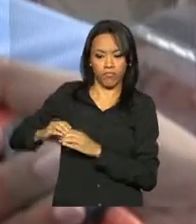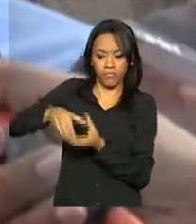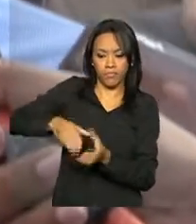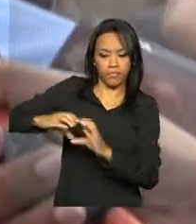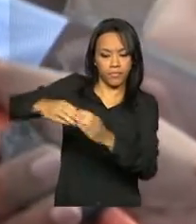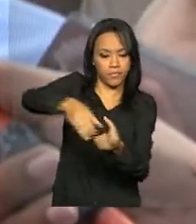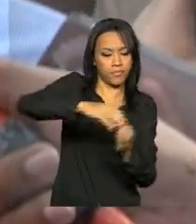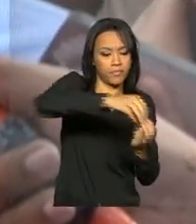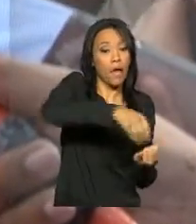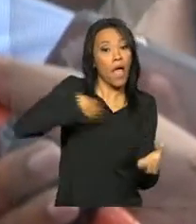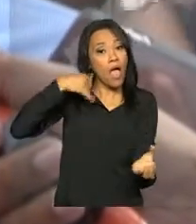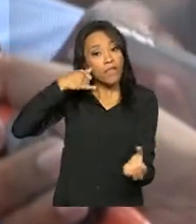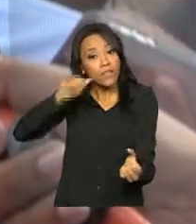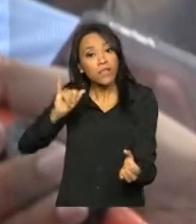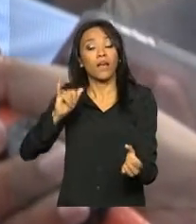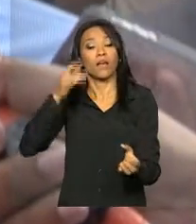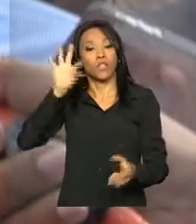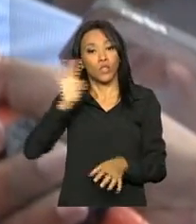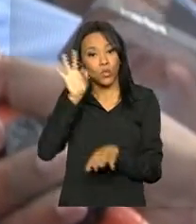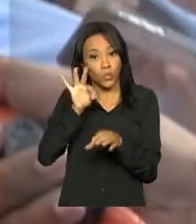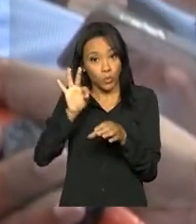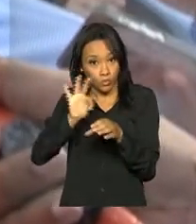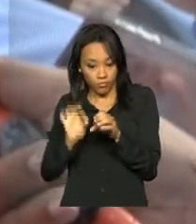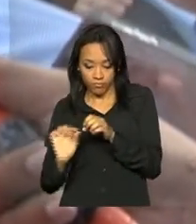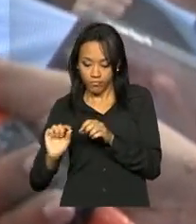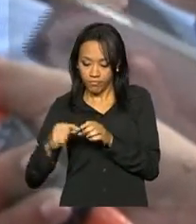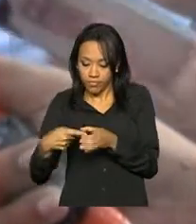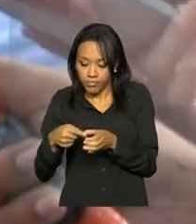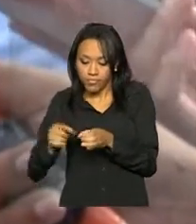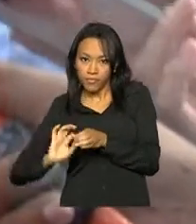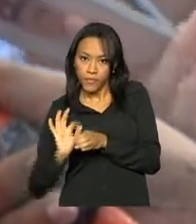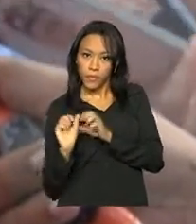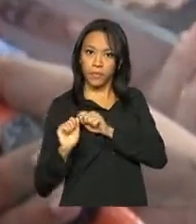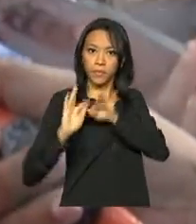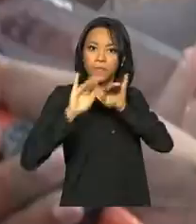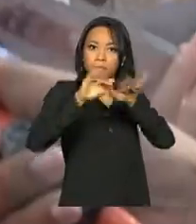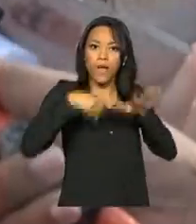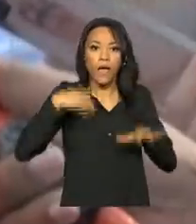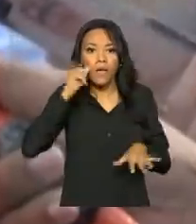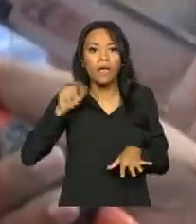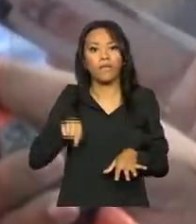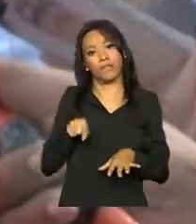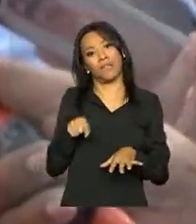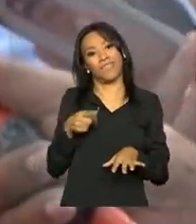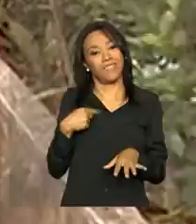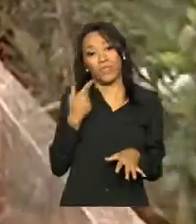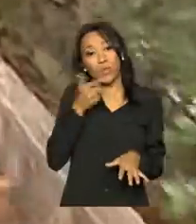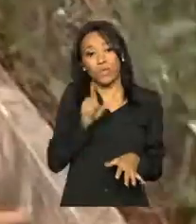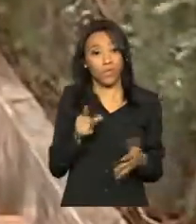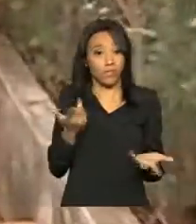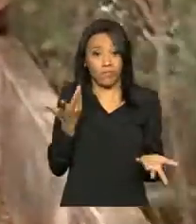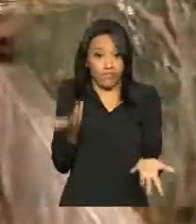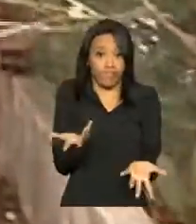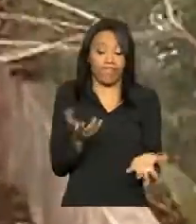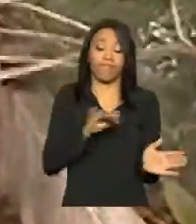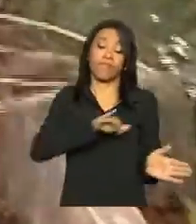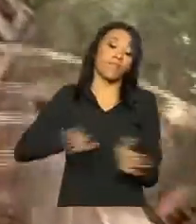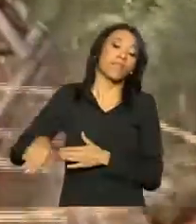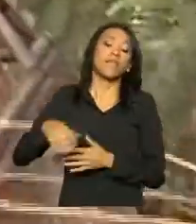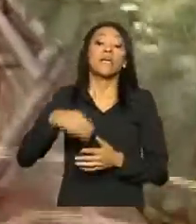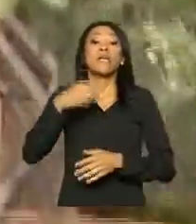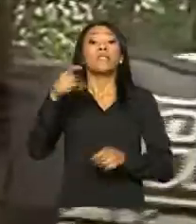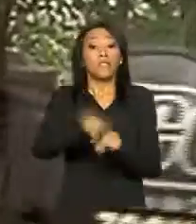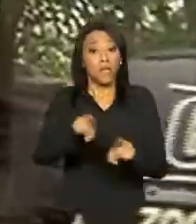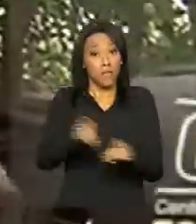impedindo que o mosquito não se reproduza nós não conseguiremos neste momento enfrentar a doença e na bahia 6 mil